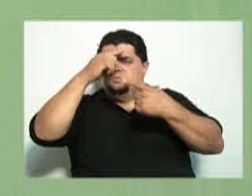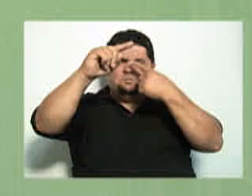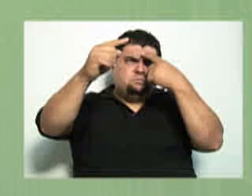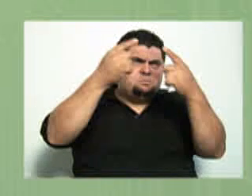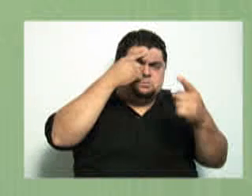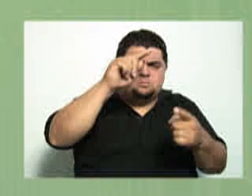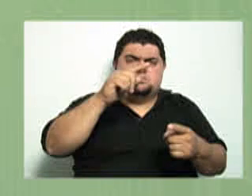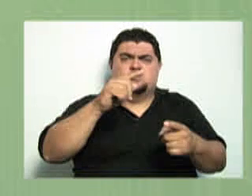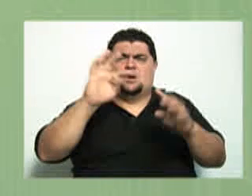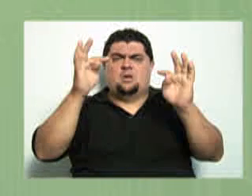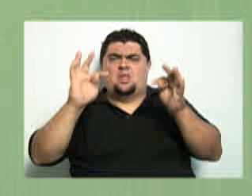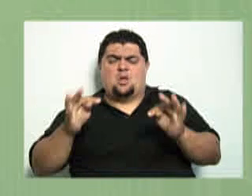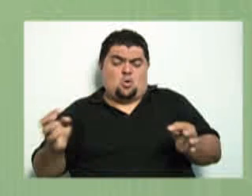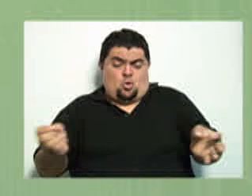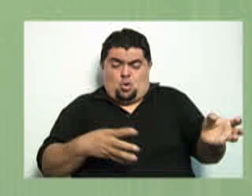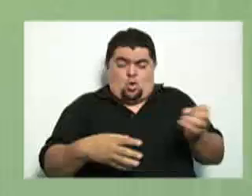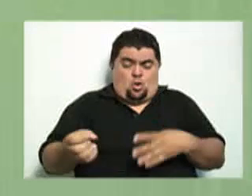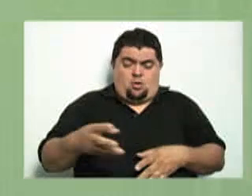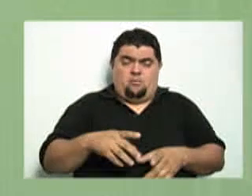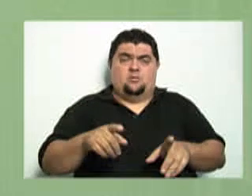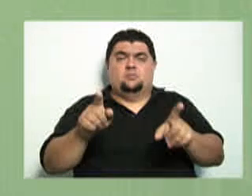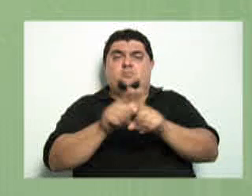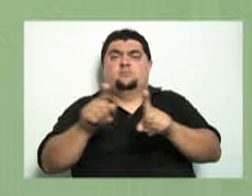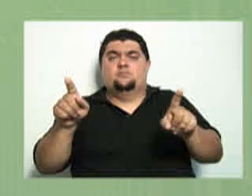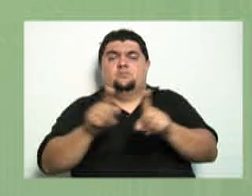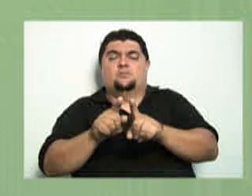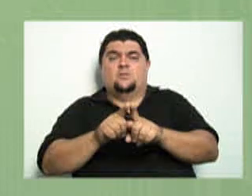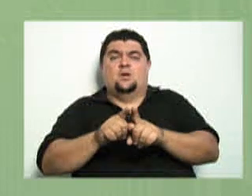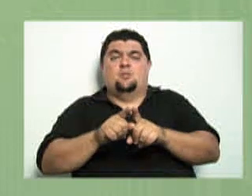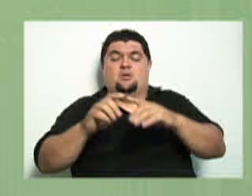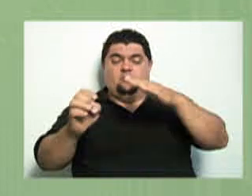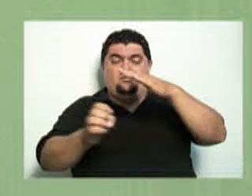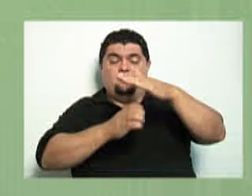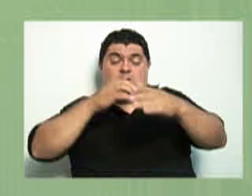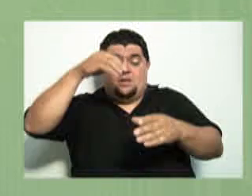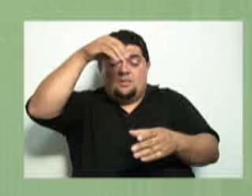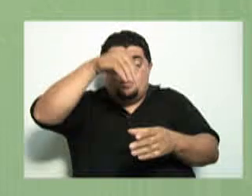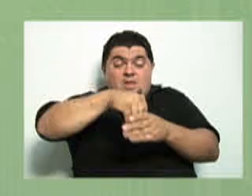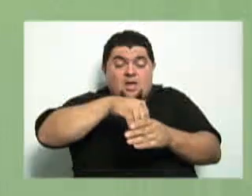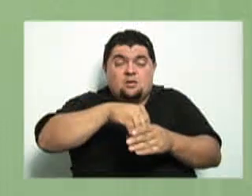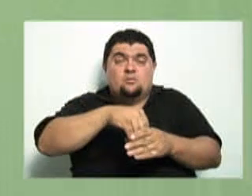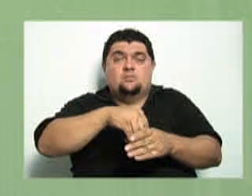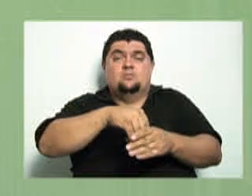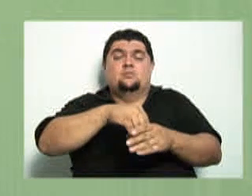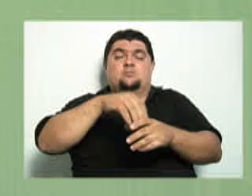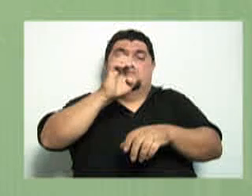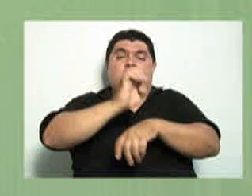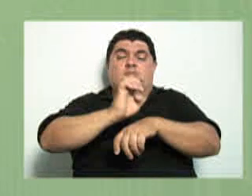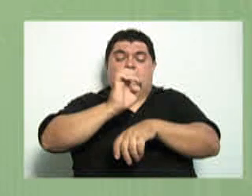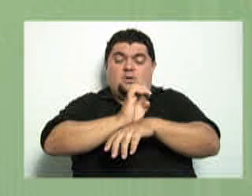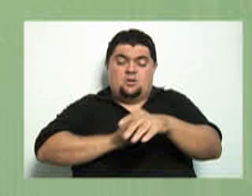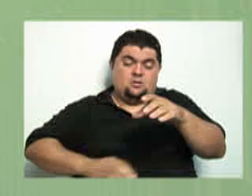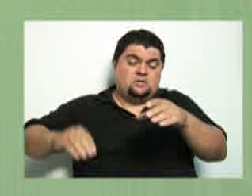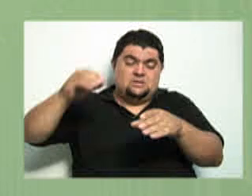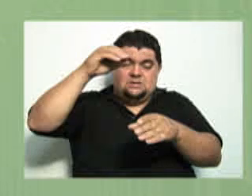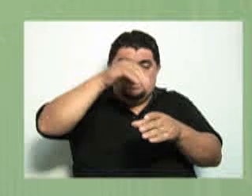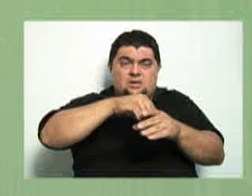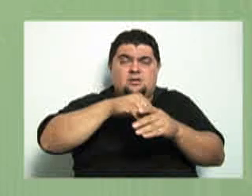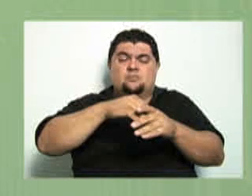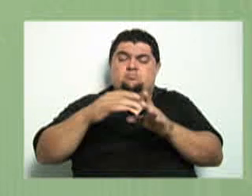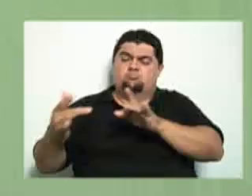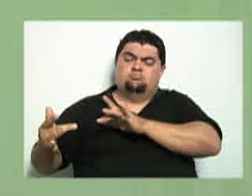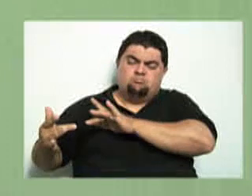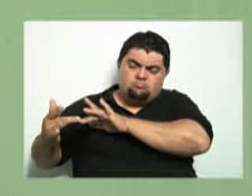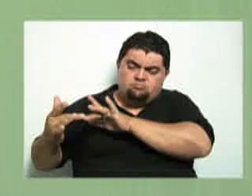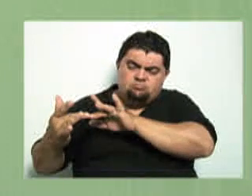novas tecnologias, e o ambiente institucional. Quando eu falo institucional, eu quero dizer as